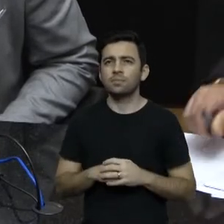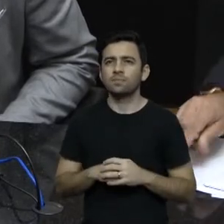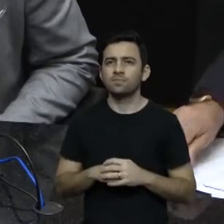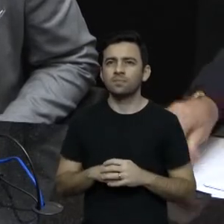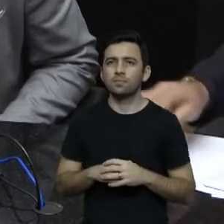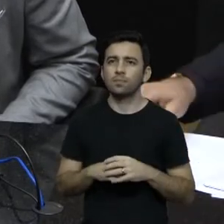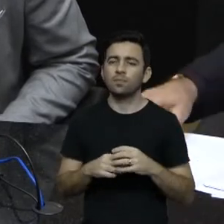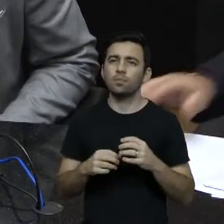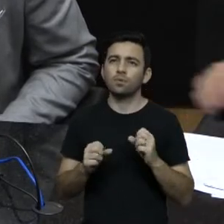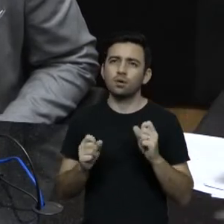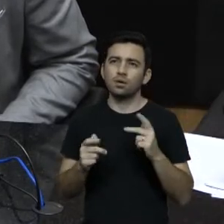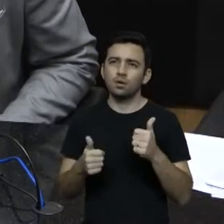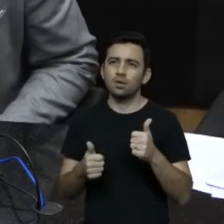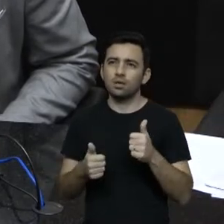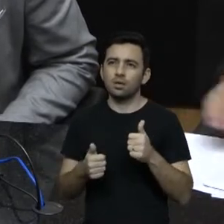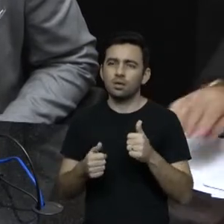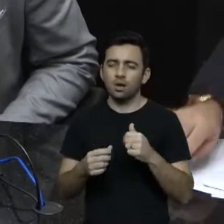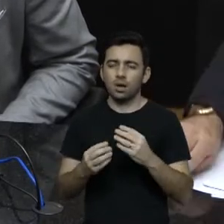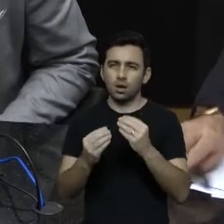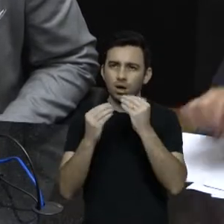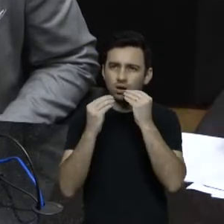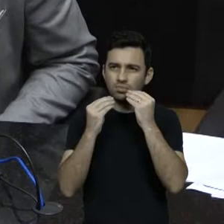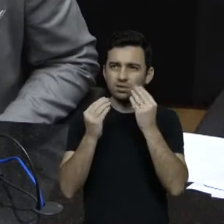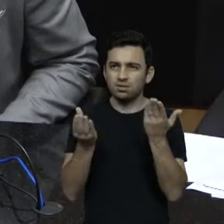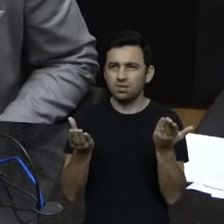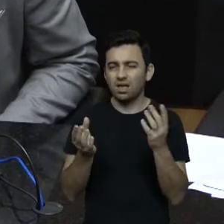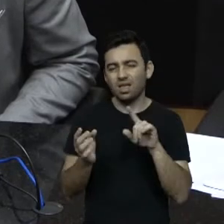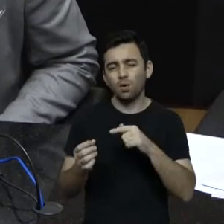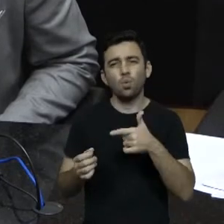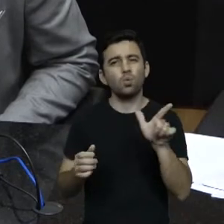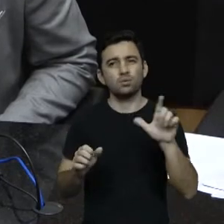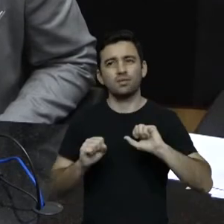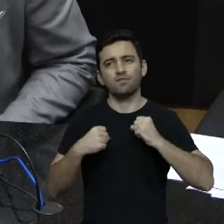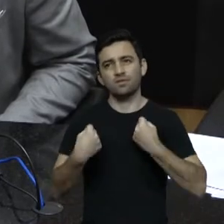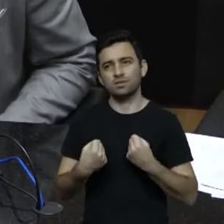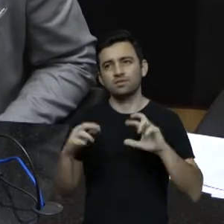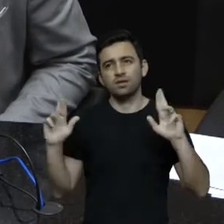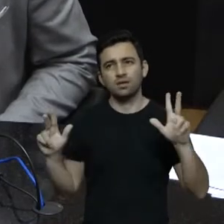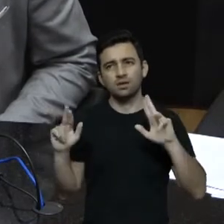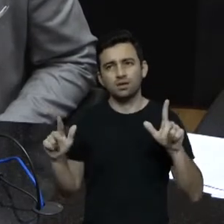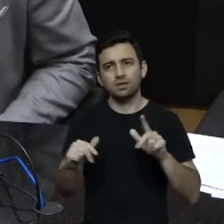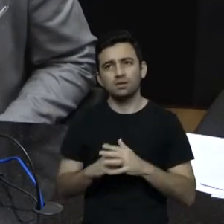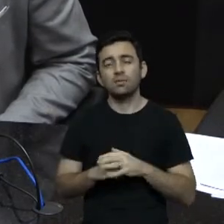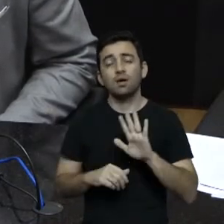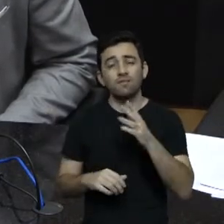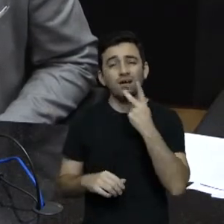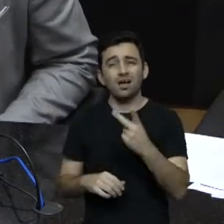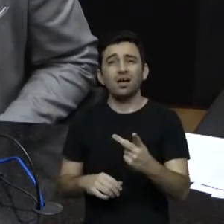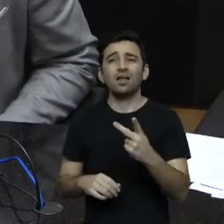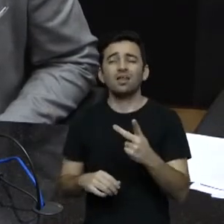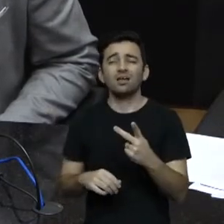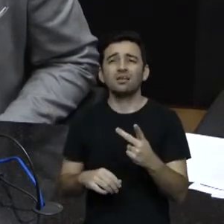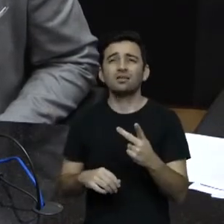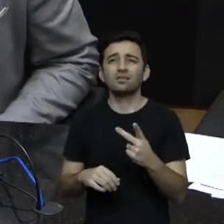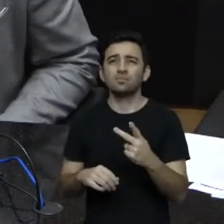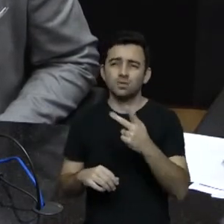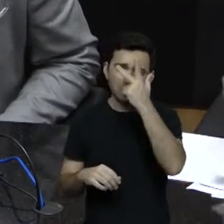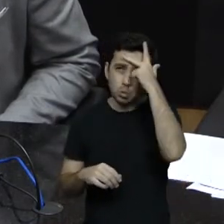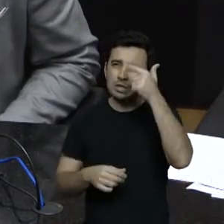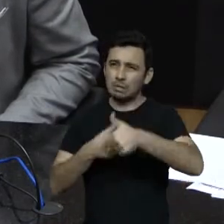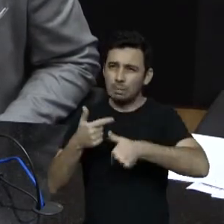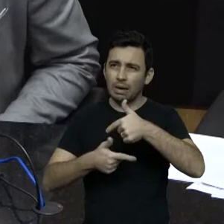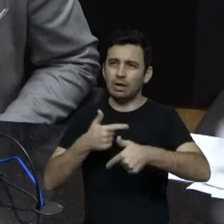servida com sanduíche de mortadela defesa seria outra É né mas a gente está falando de pessoas que realmente foram lá